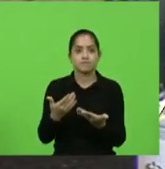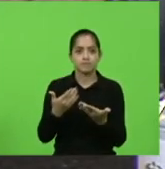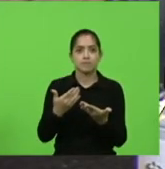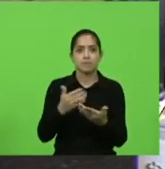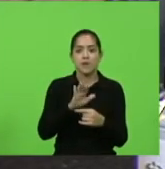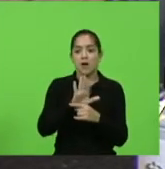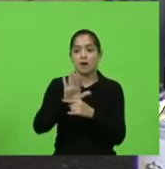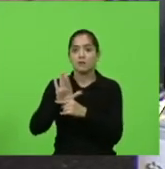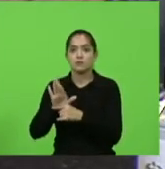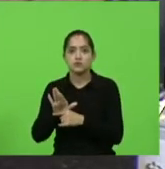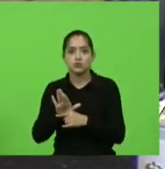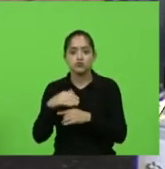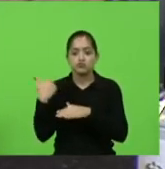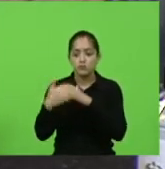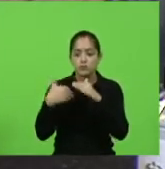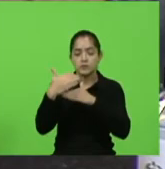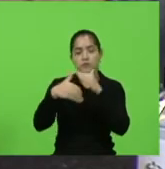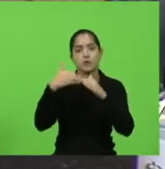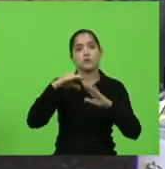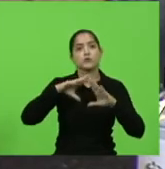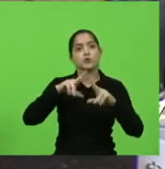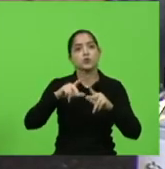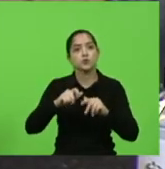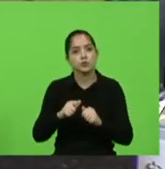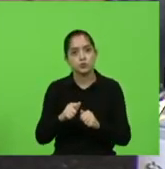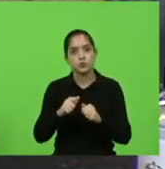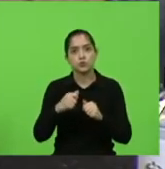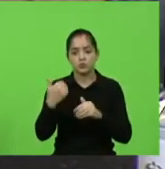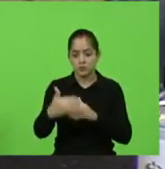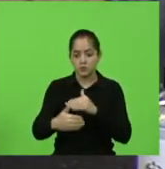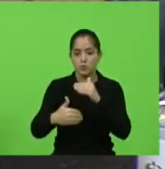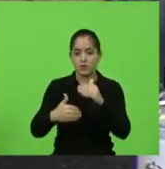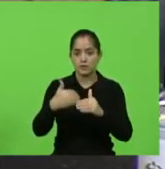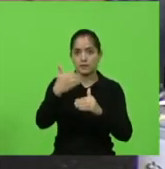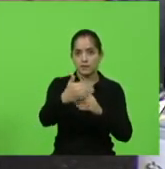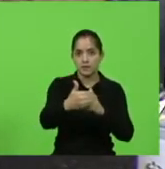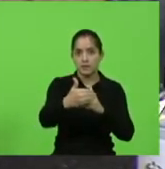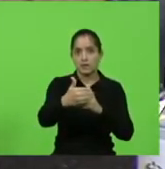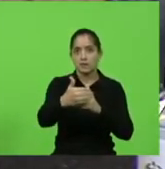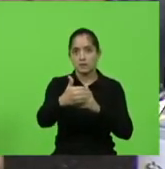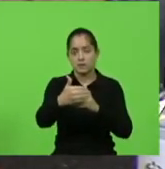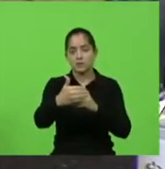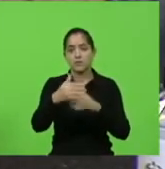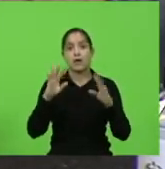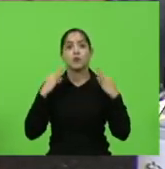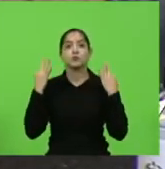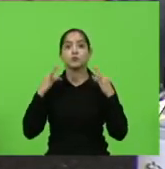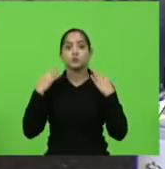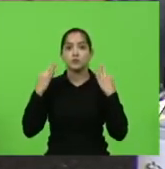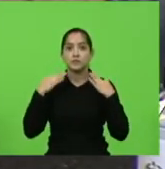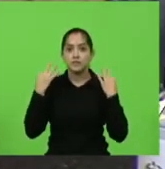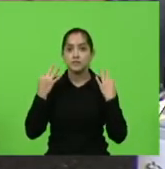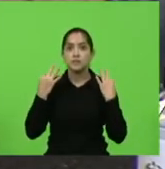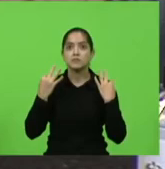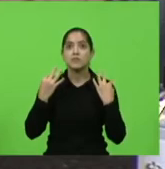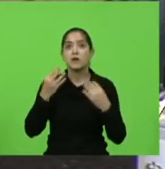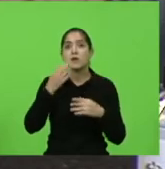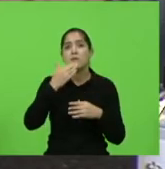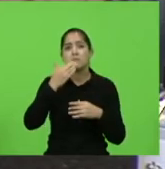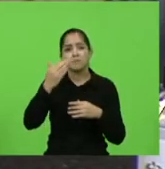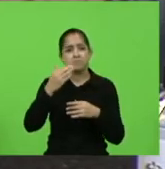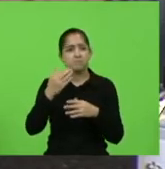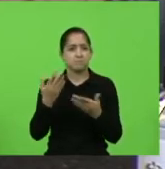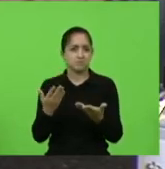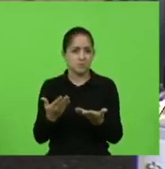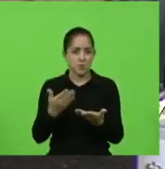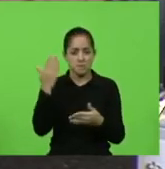Jaguaruna, e desenvolve toda aquela região, ligando, são etapas de uma enterprise ligando ao turismo serrano, promessa de 50 anos, eu apresentei para ele